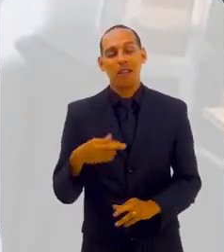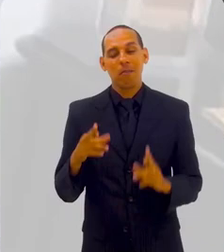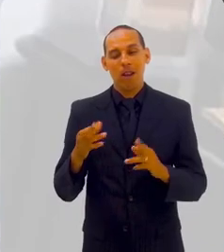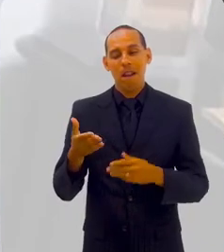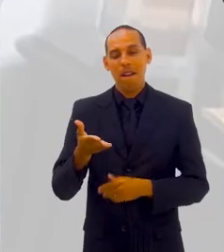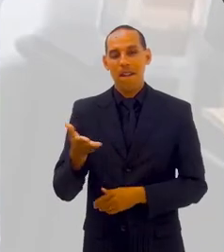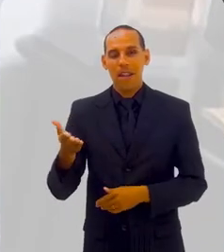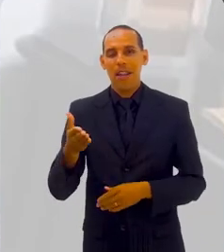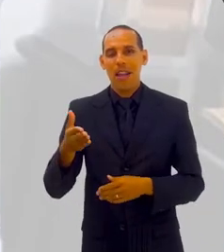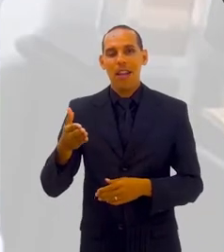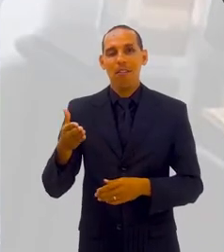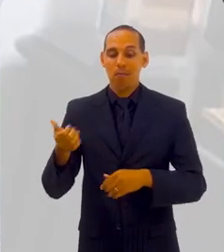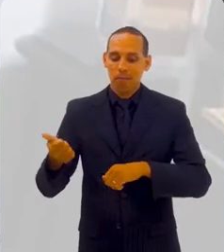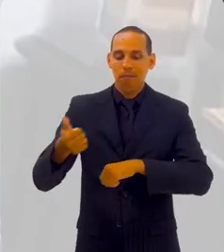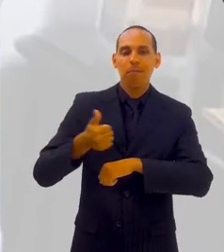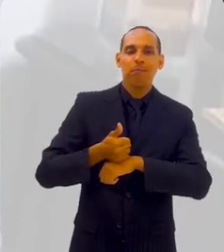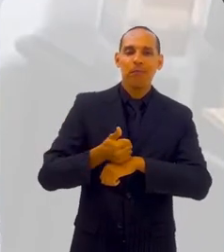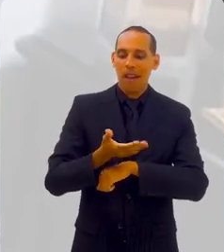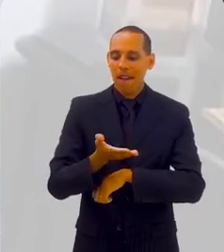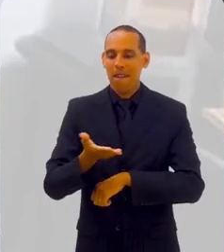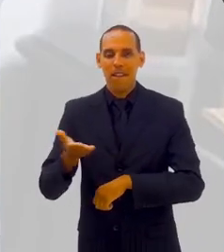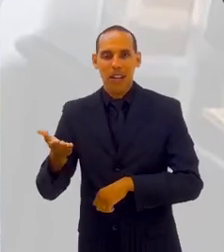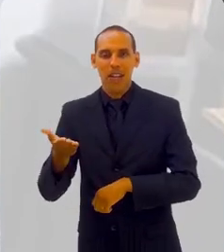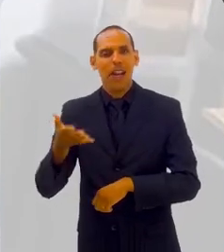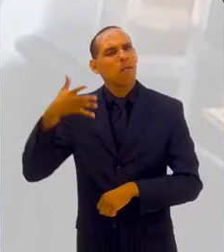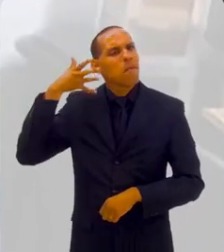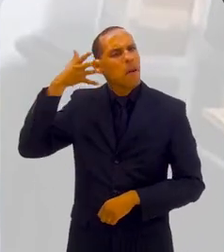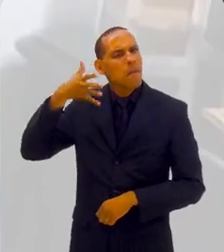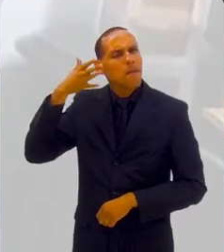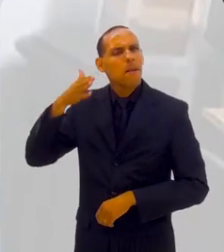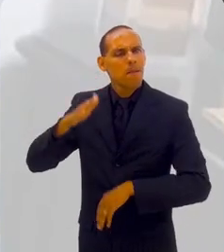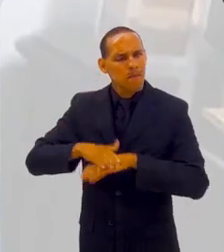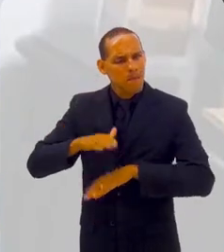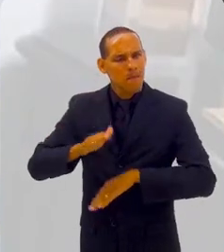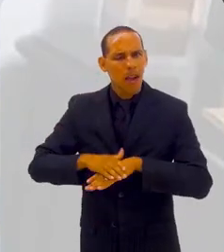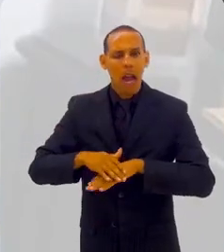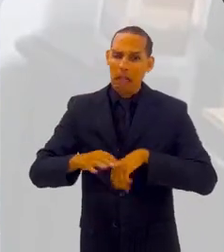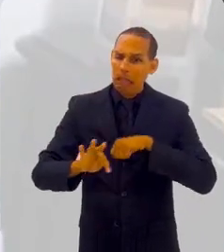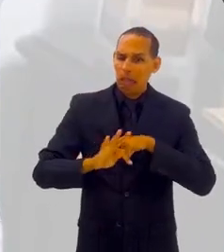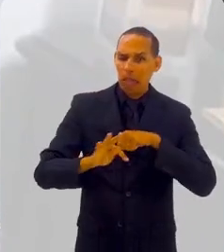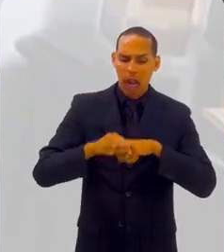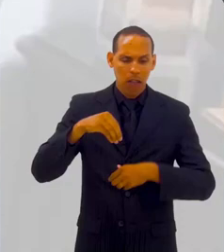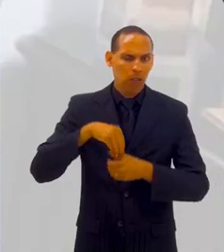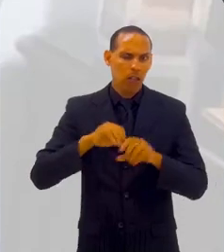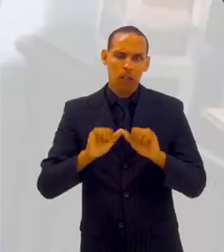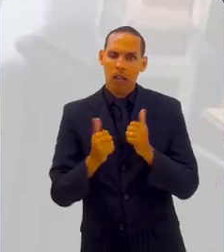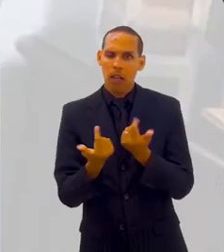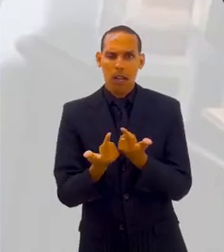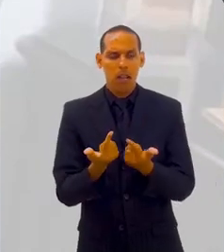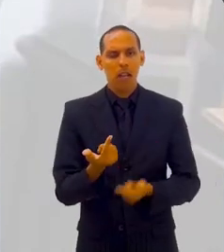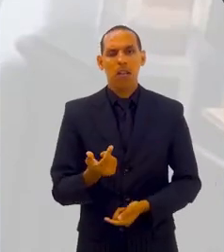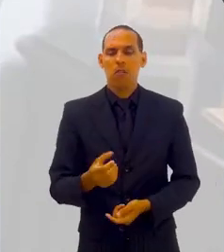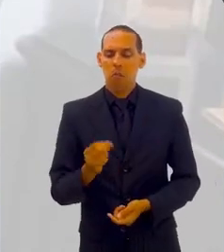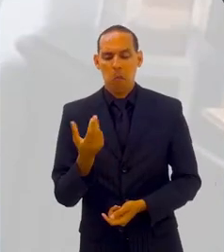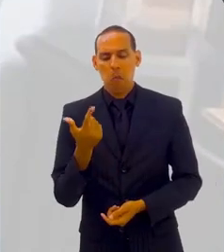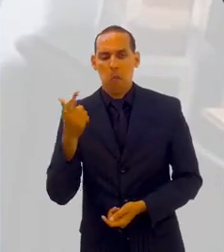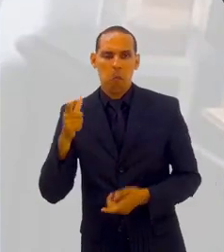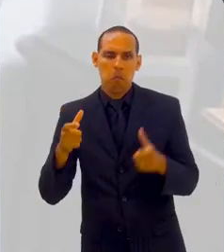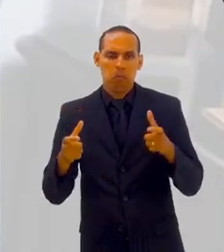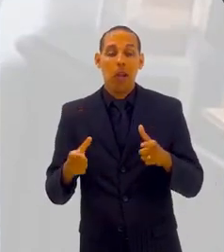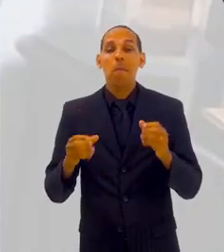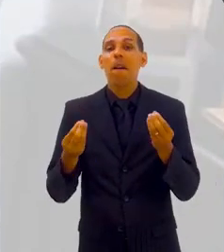quando eles assumissem, meu conselho é que fizessem seminários técnicos, pode ser na Alerj ou como você